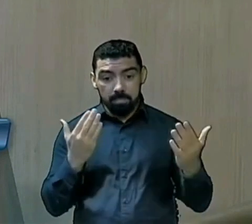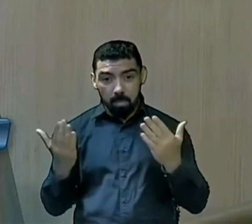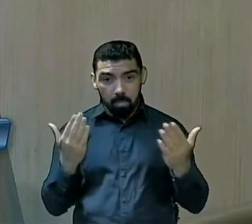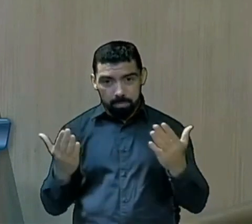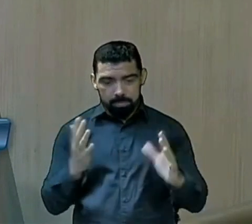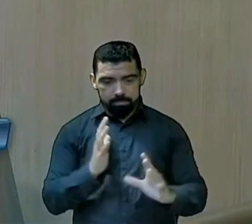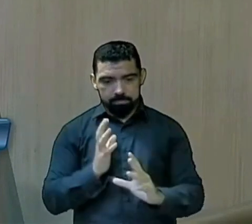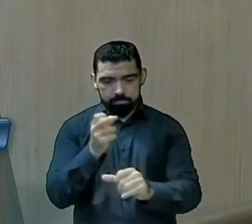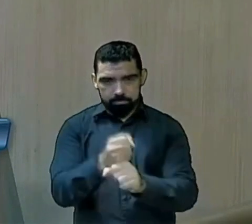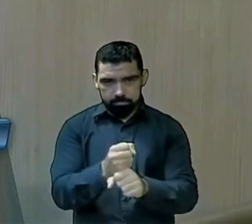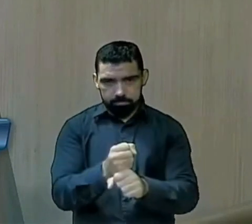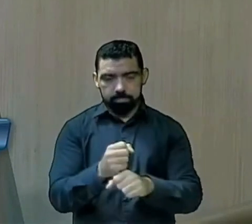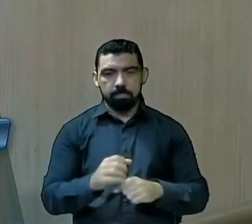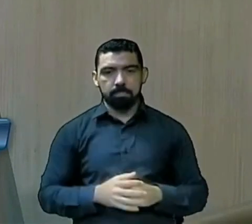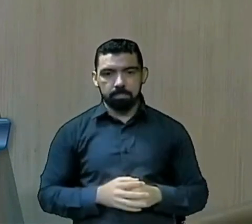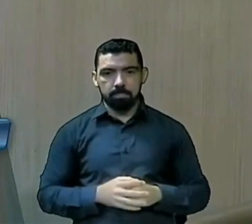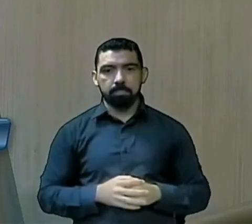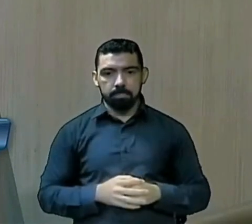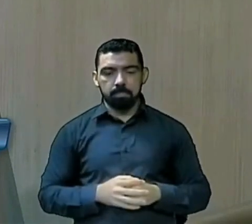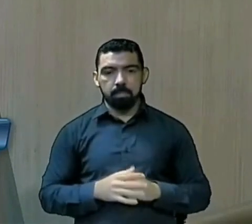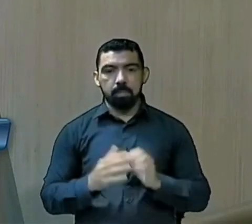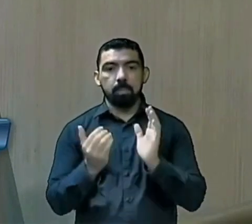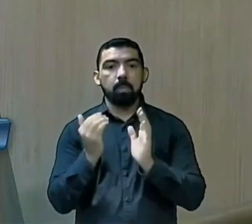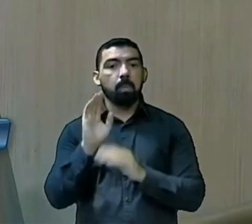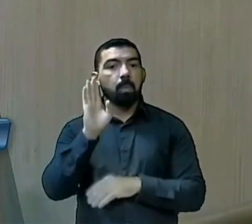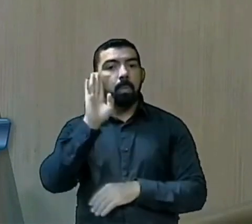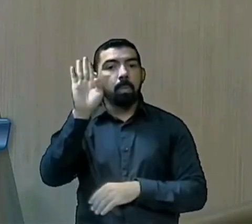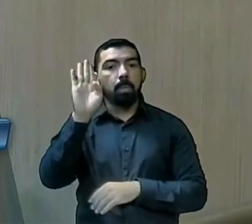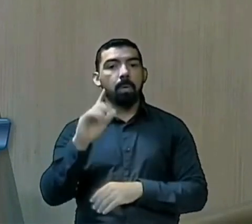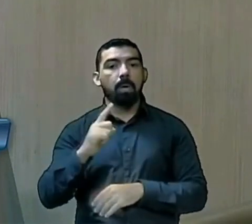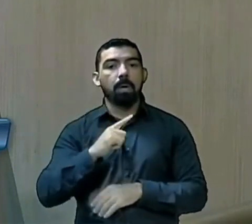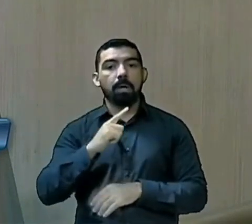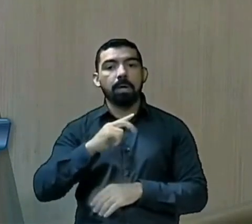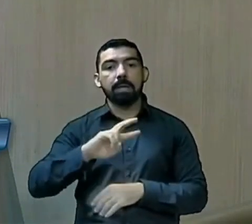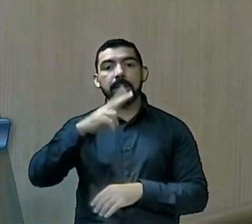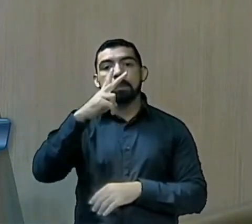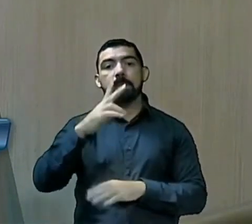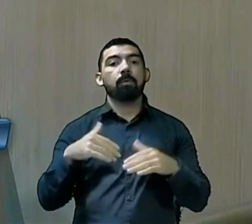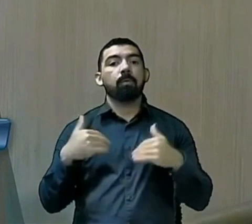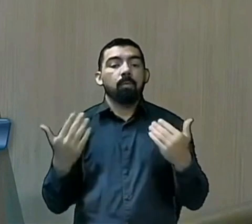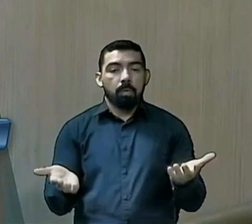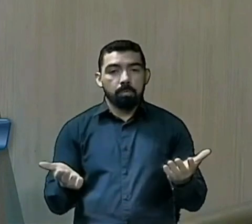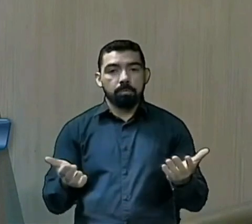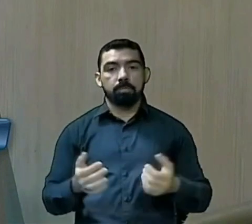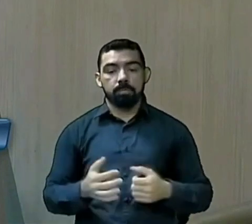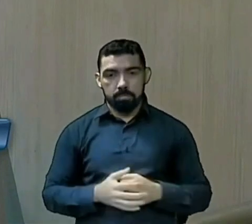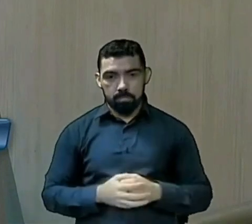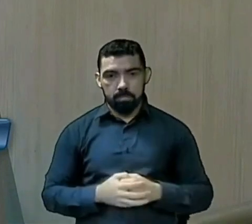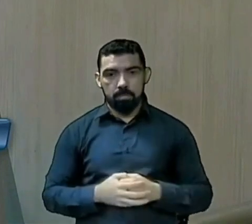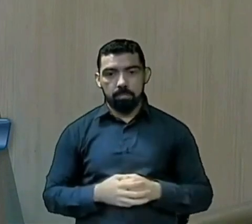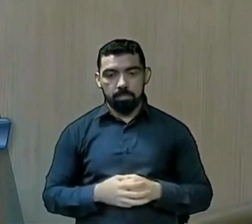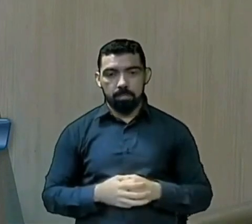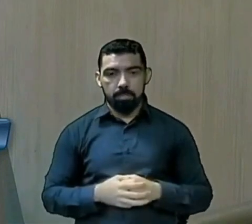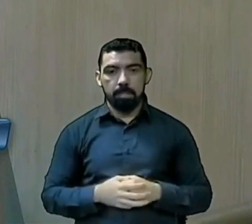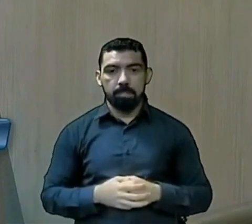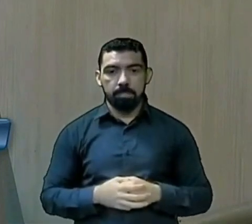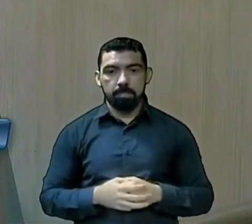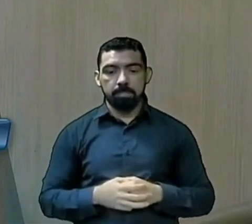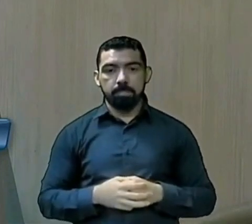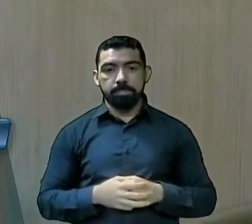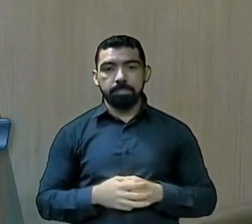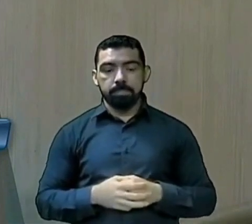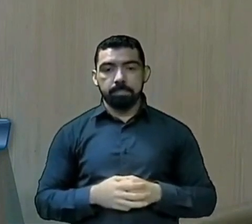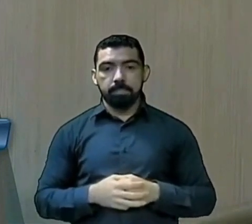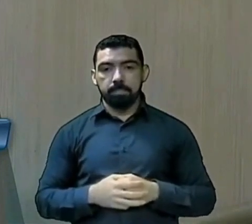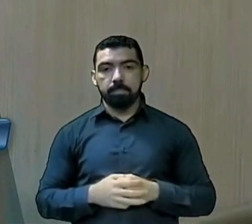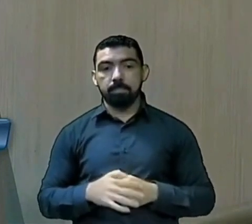receitas com as suas despesas, o maior aumento de despesas disparado quando comparado aos outros 26 que